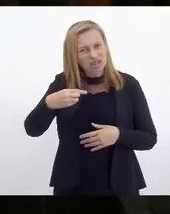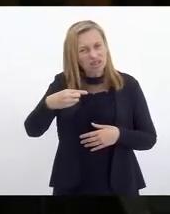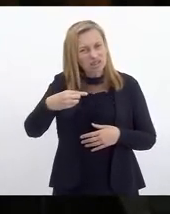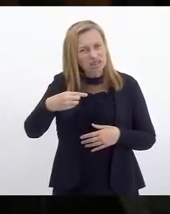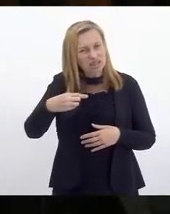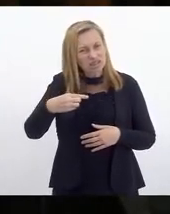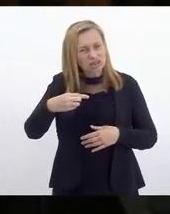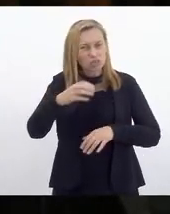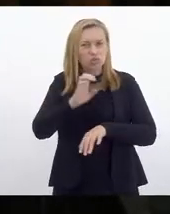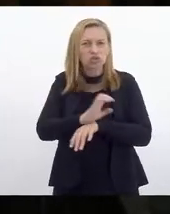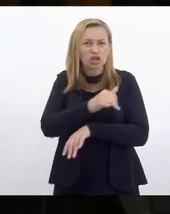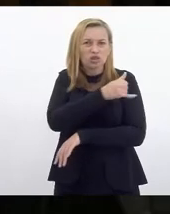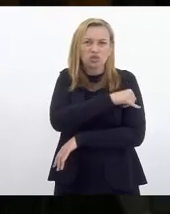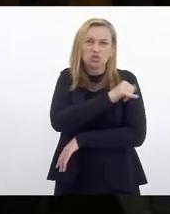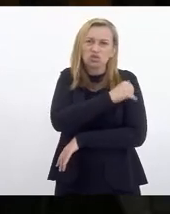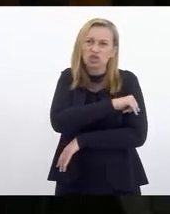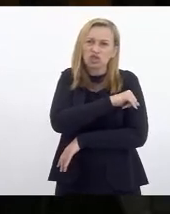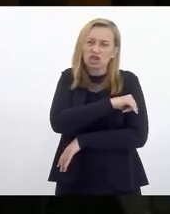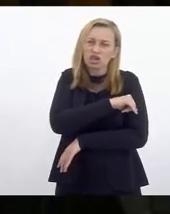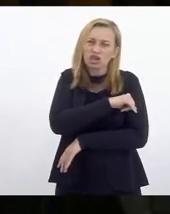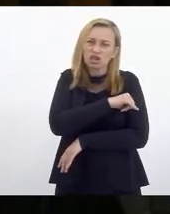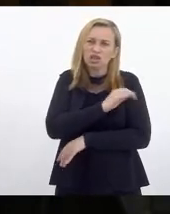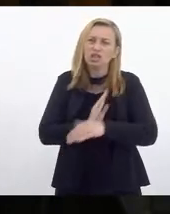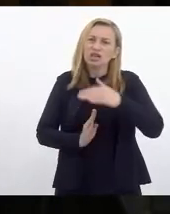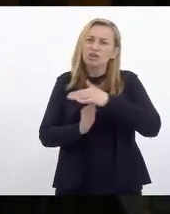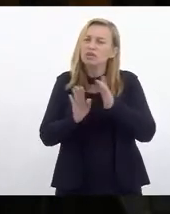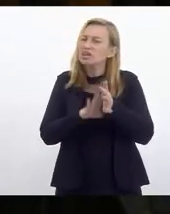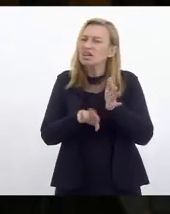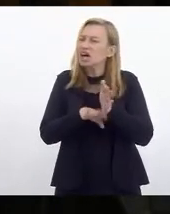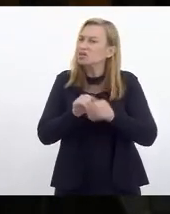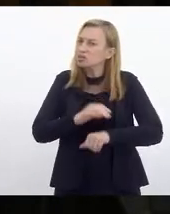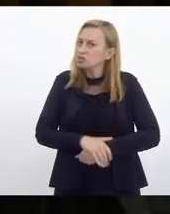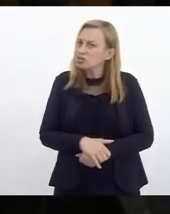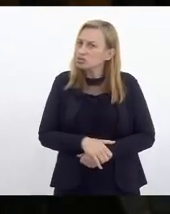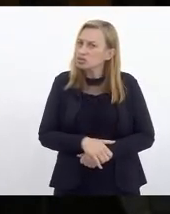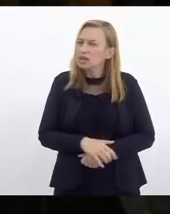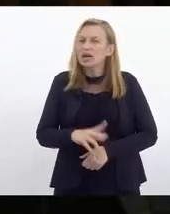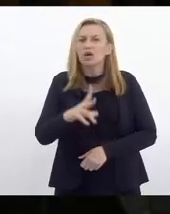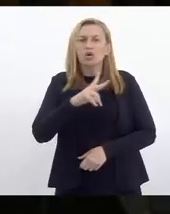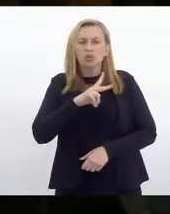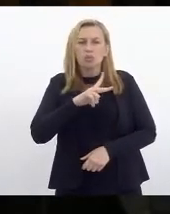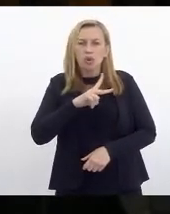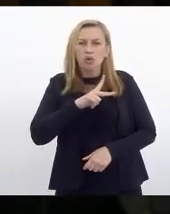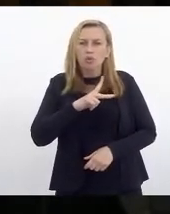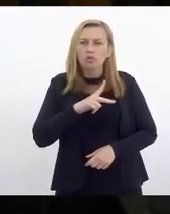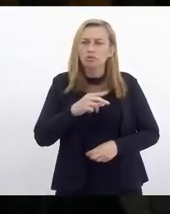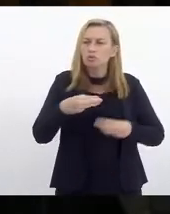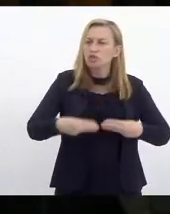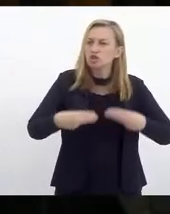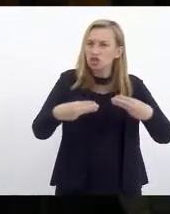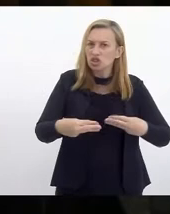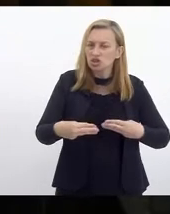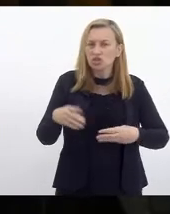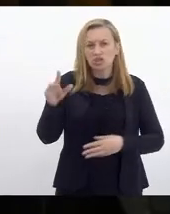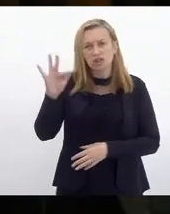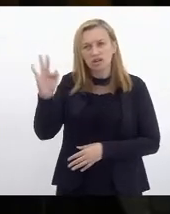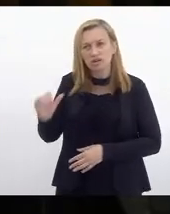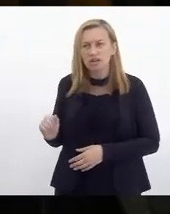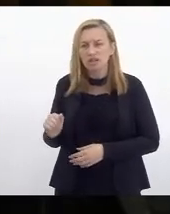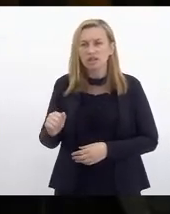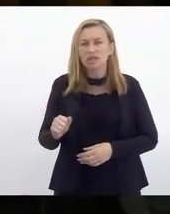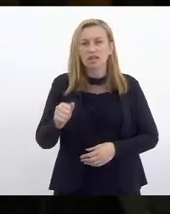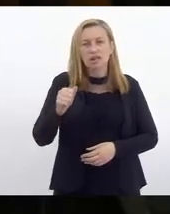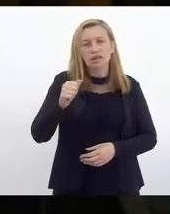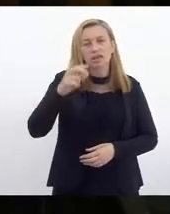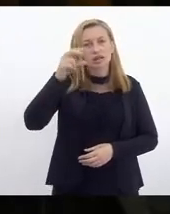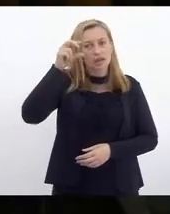Rio de Janeiro aplique teto de gasto? Porque se o próprio ministro da Fazenda, senhor Paulo